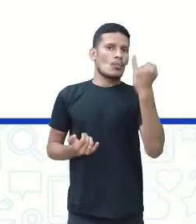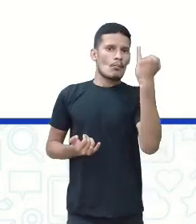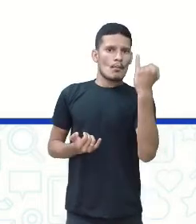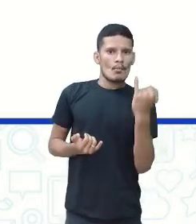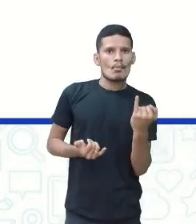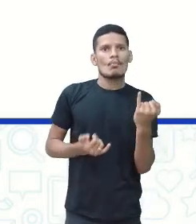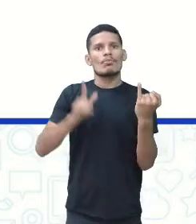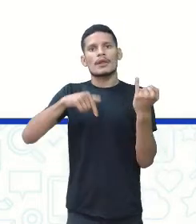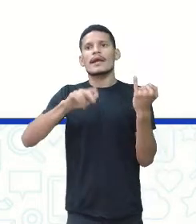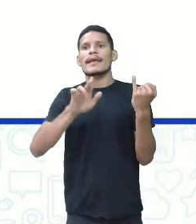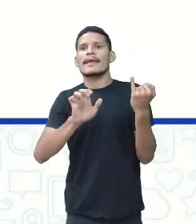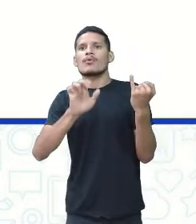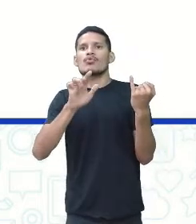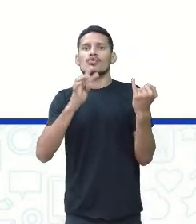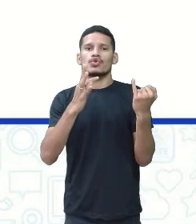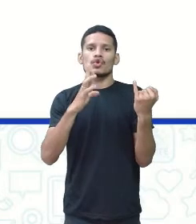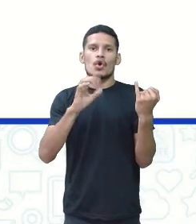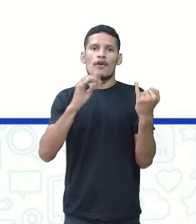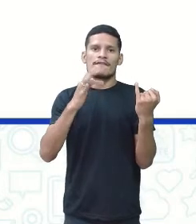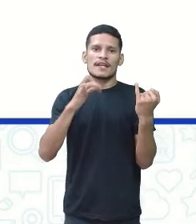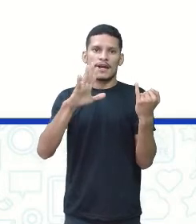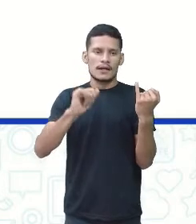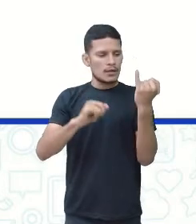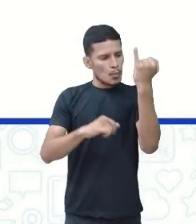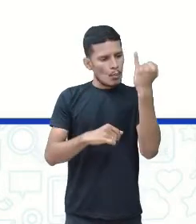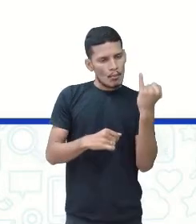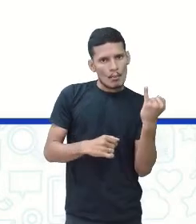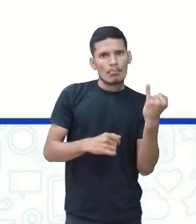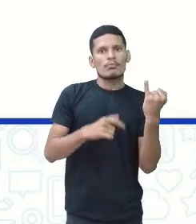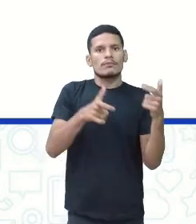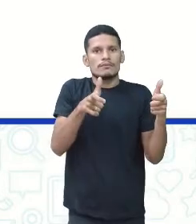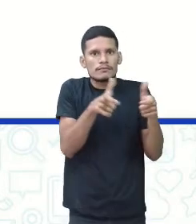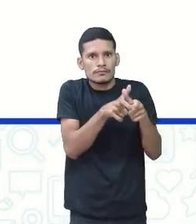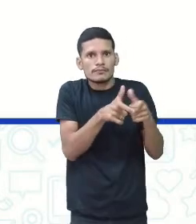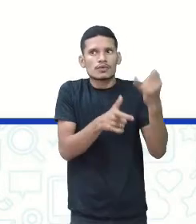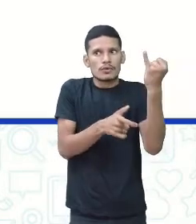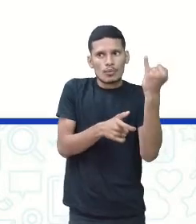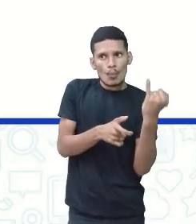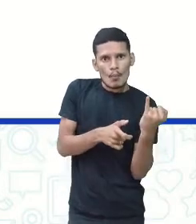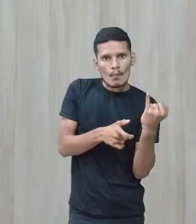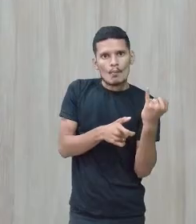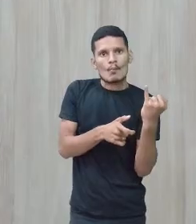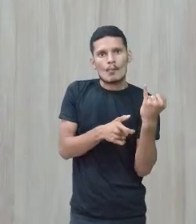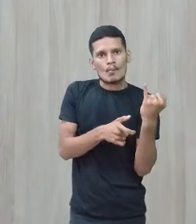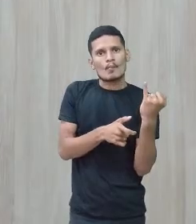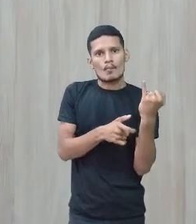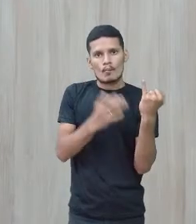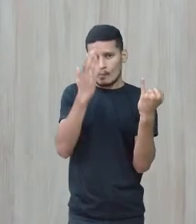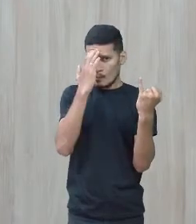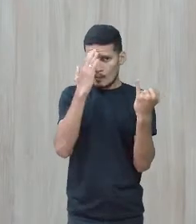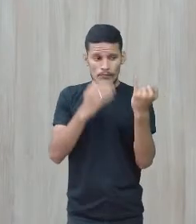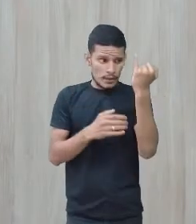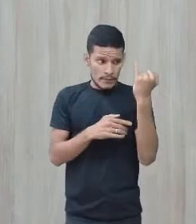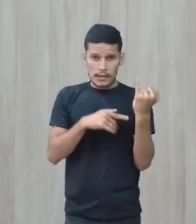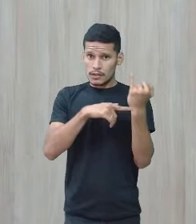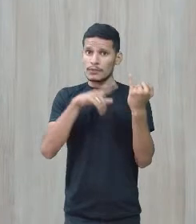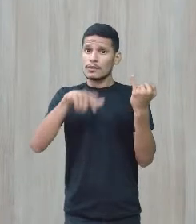gente chama de eutrófica, né? Uma pessoa que tem um corpinho mais magrinho, ela